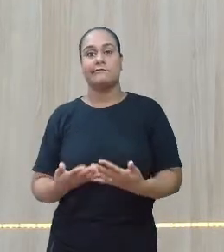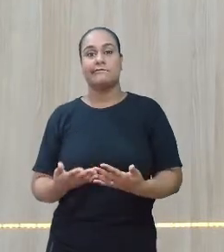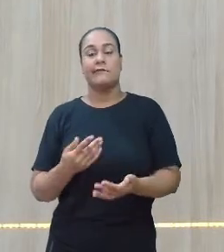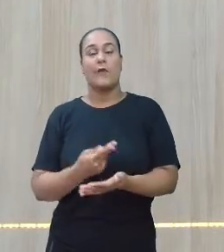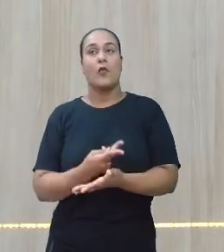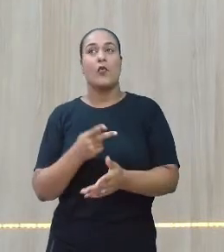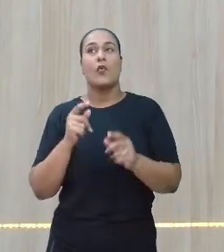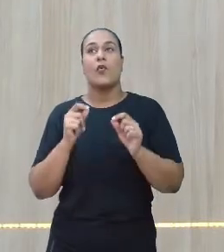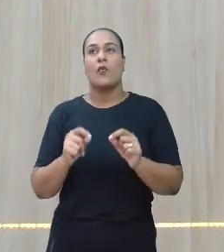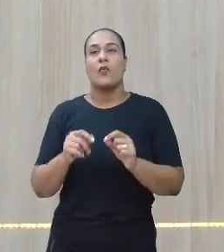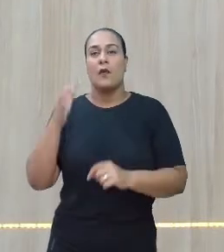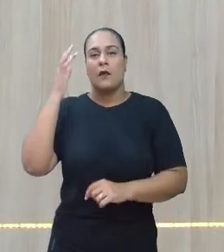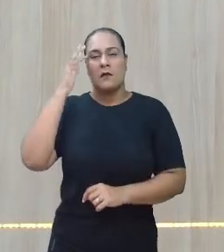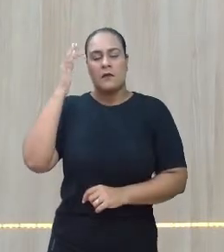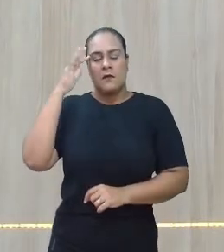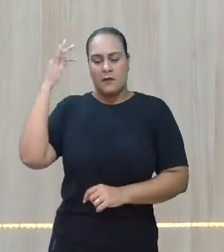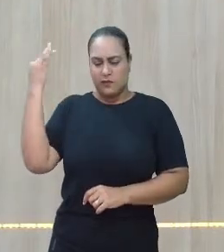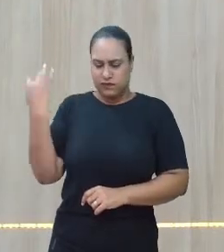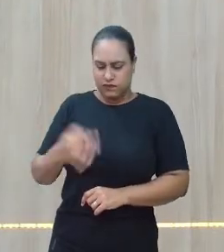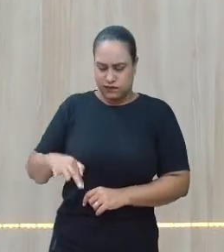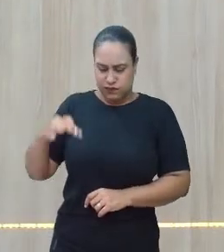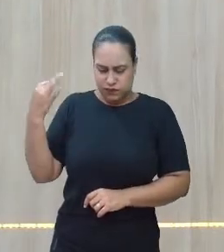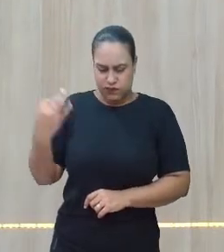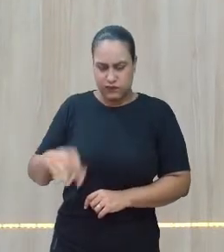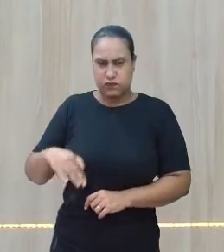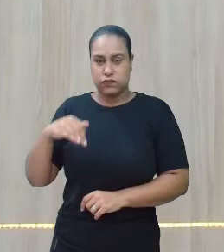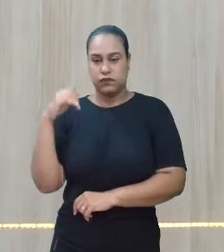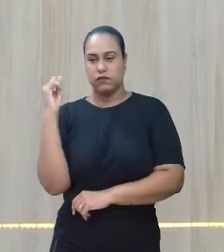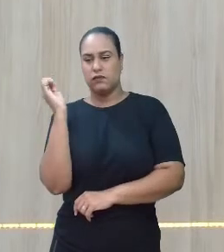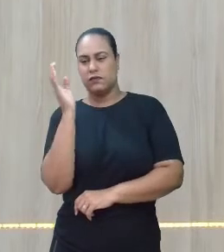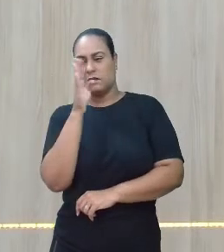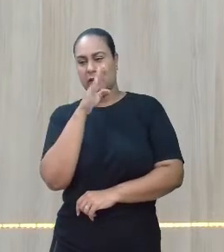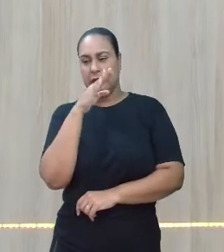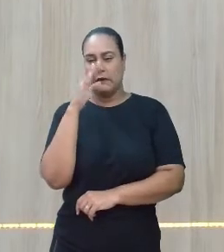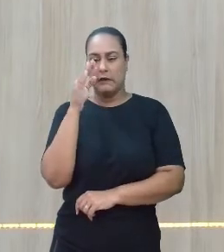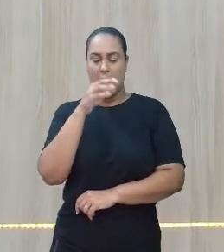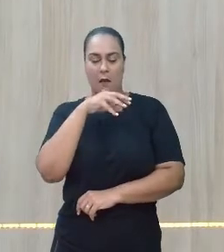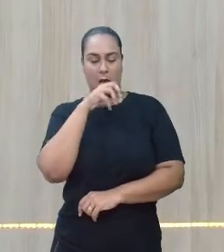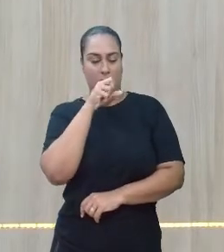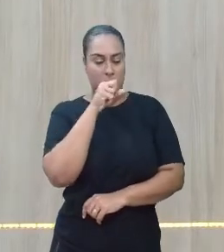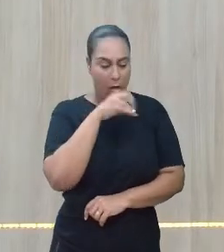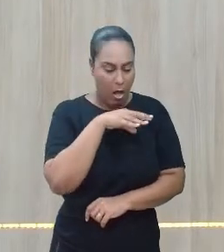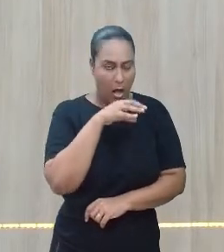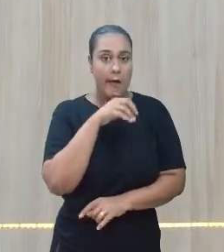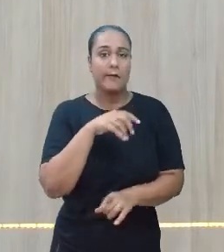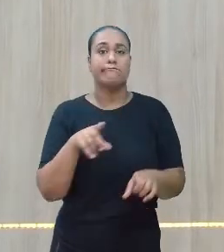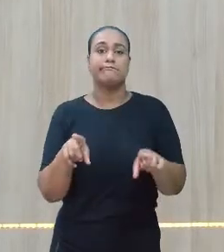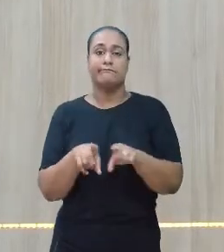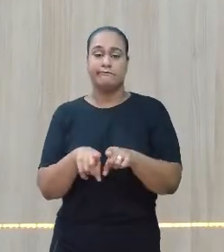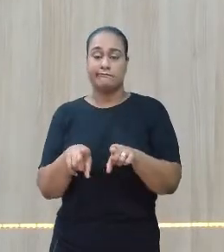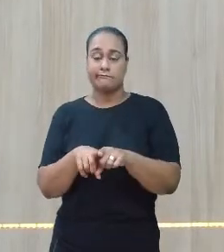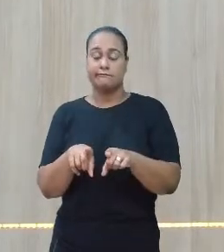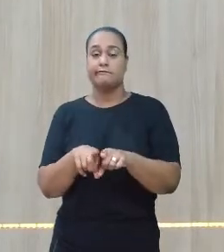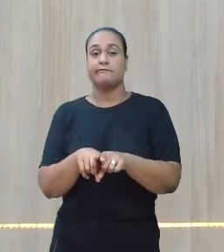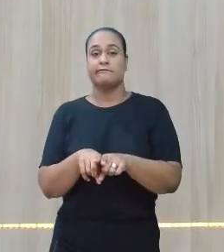de dores fortes, né, seguidas por náuseas e até mesmo vômito. E a pessoa fica